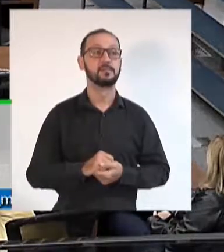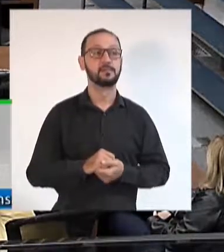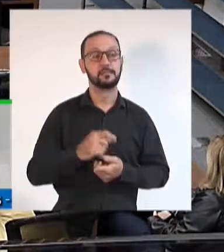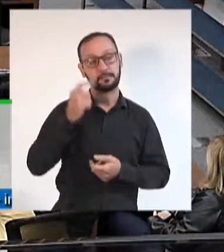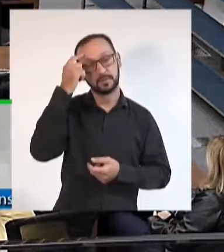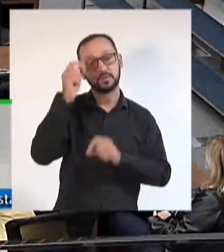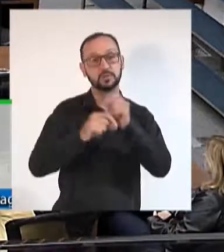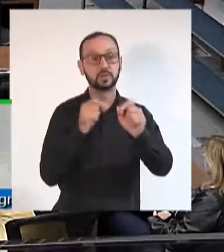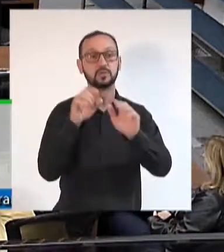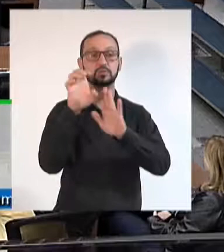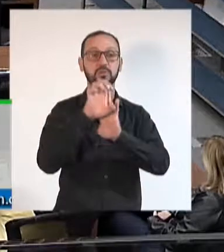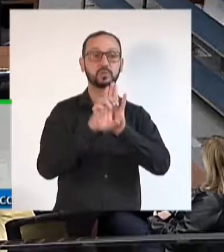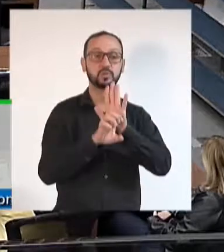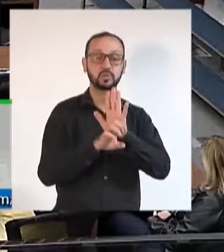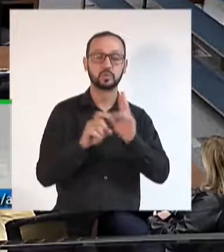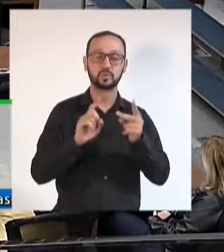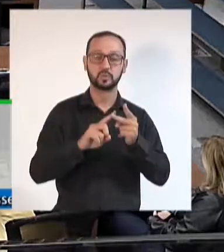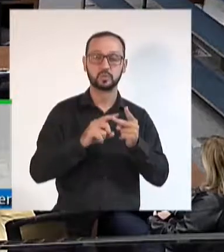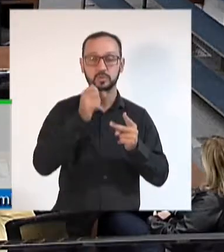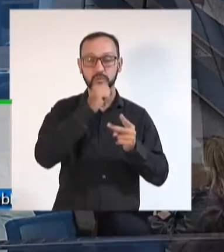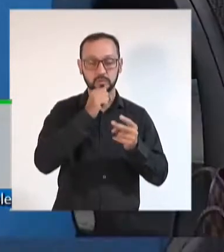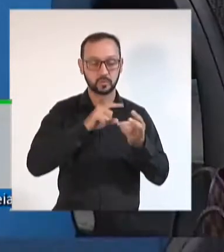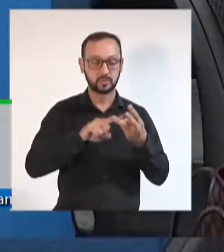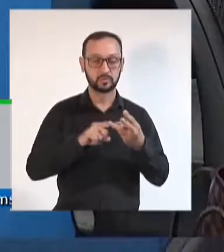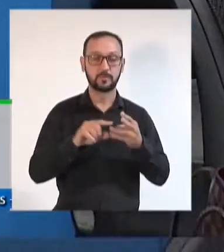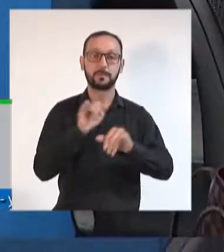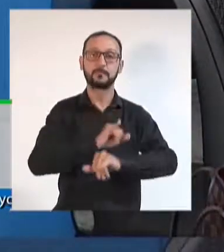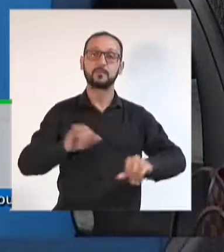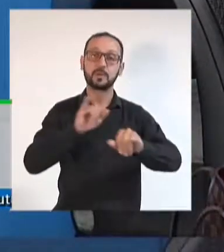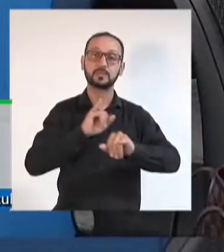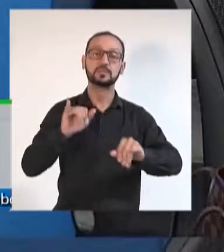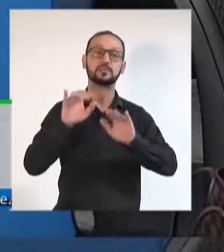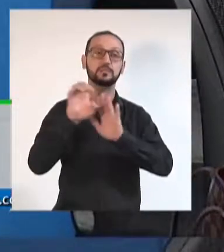Estatuto do Idoso, boletim do Estatuto do Idoso. É